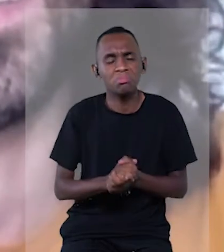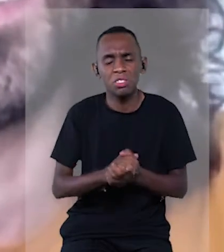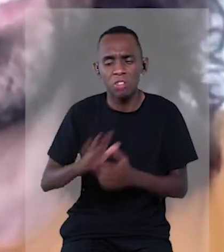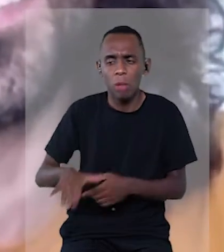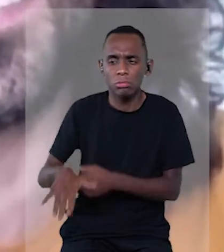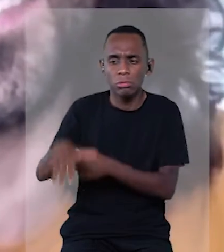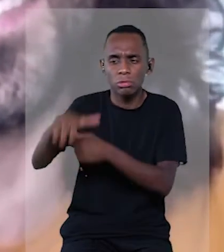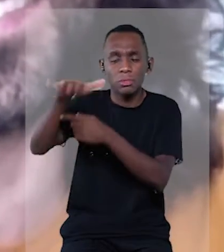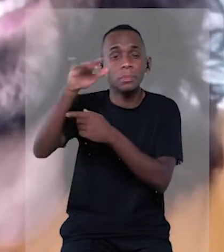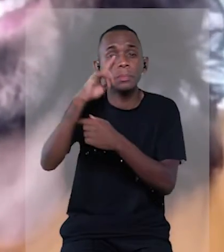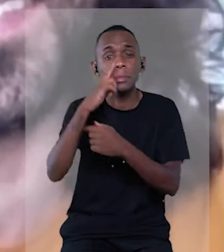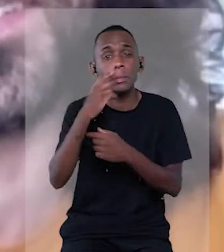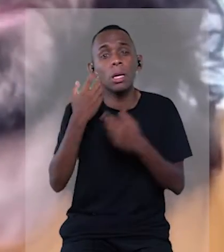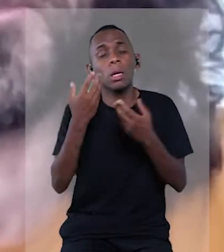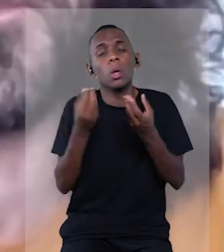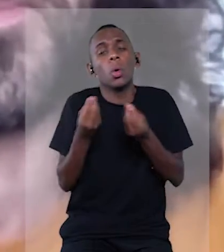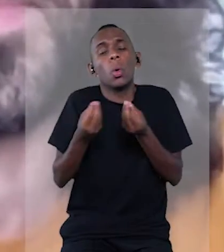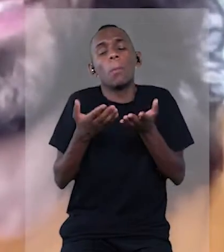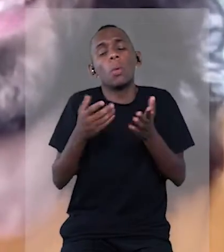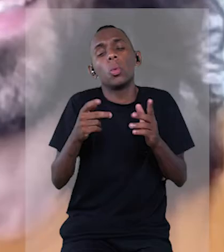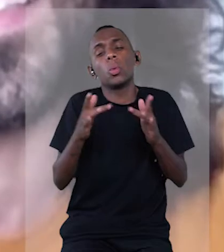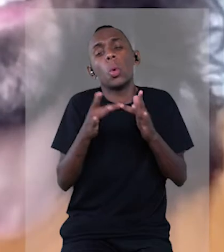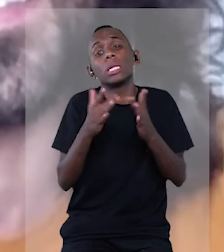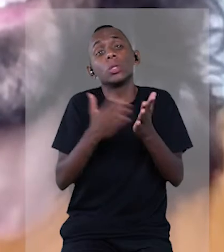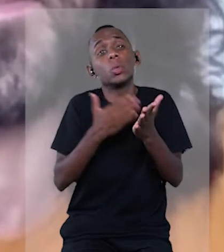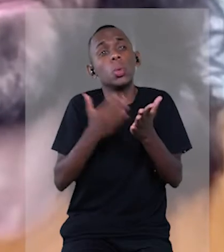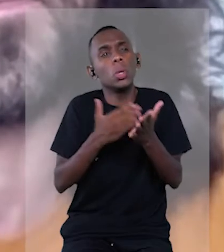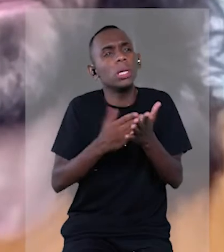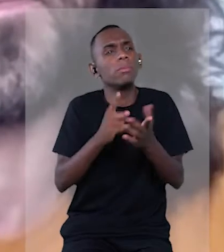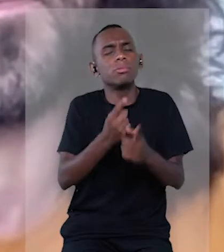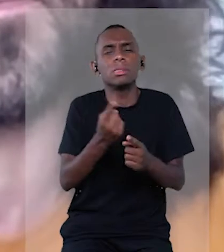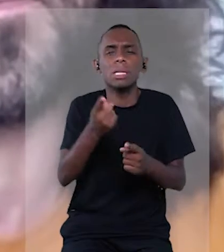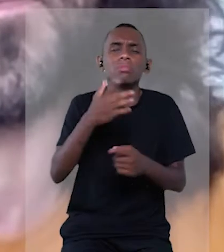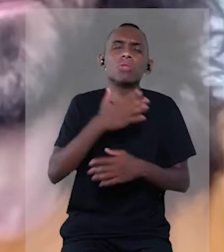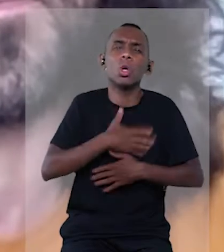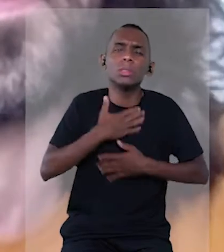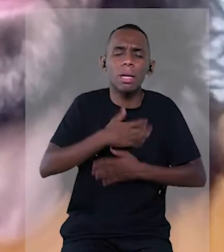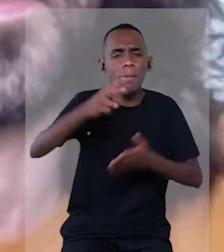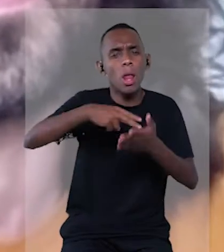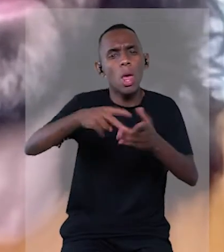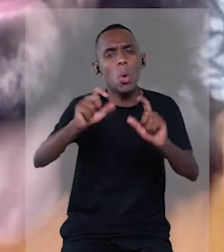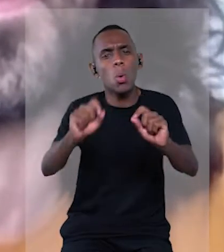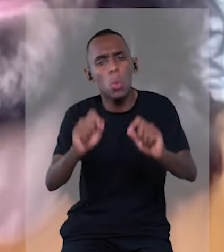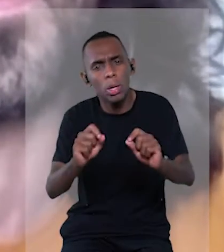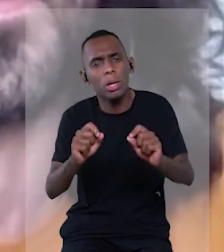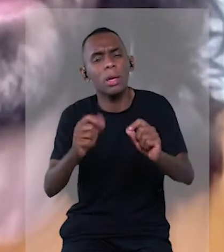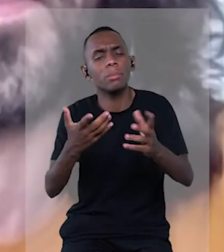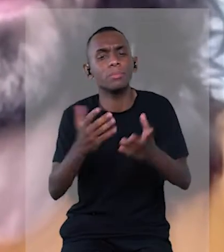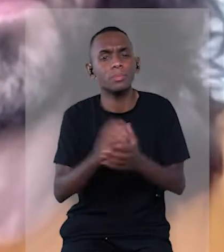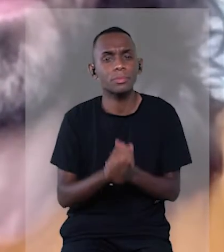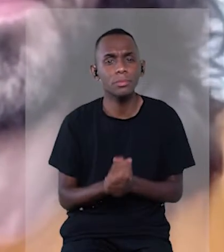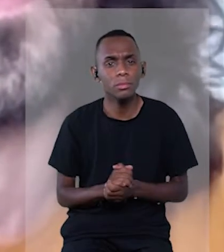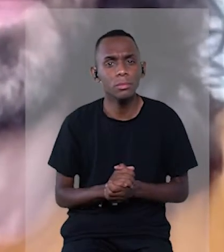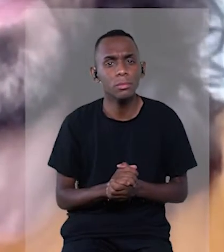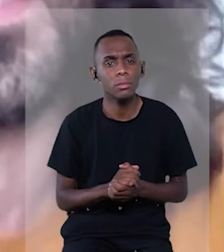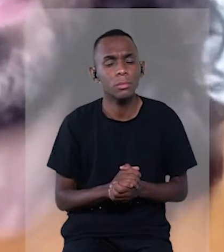desde pequeno. E os livros? O que você lia, assim, que você gostava de ler? Que tipo de